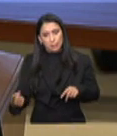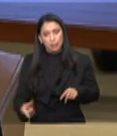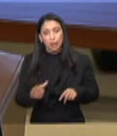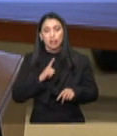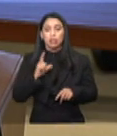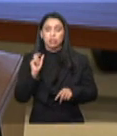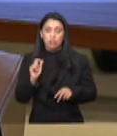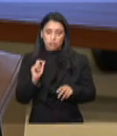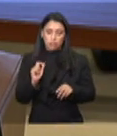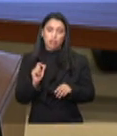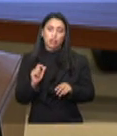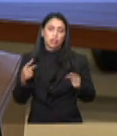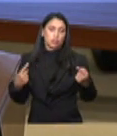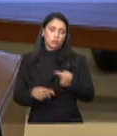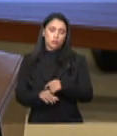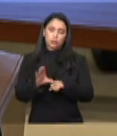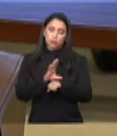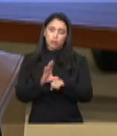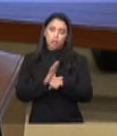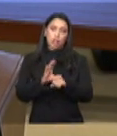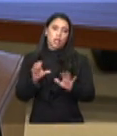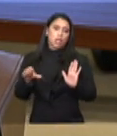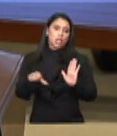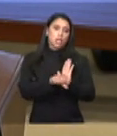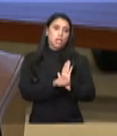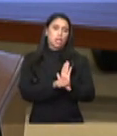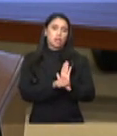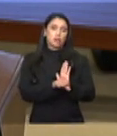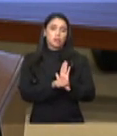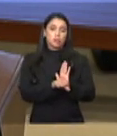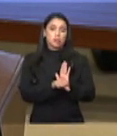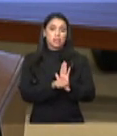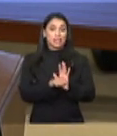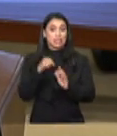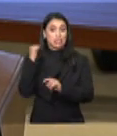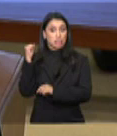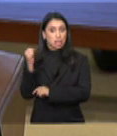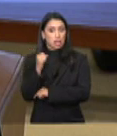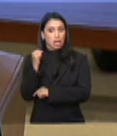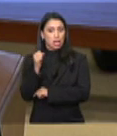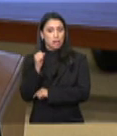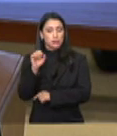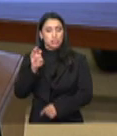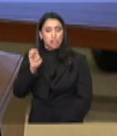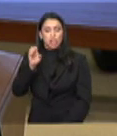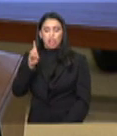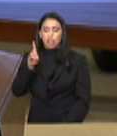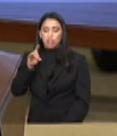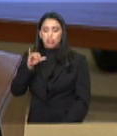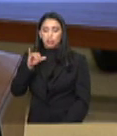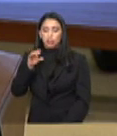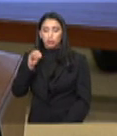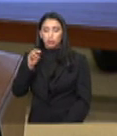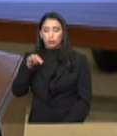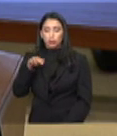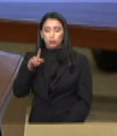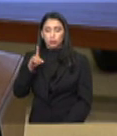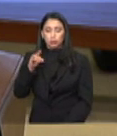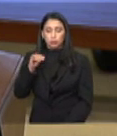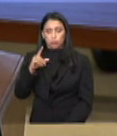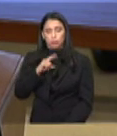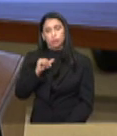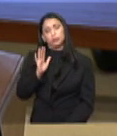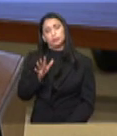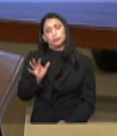da impossibilidade de progressão nos crimes hediondos. Eu me lembro que, encerrada